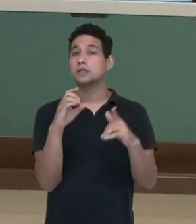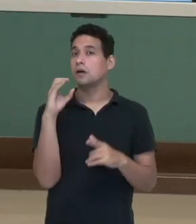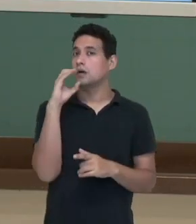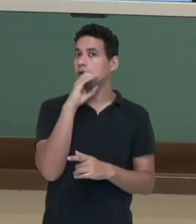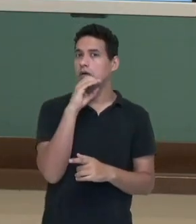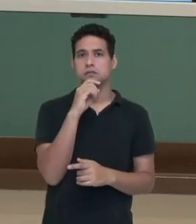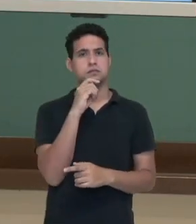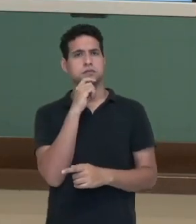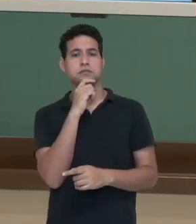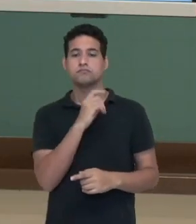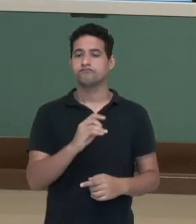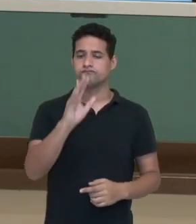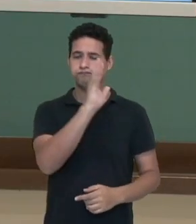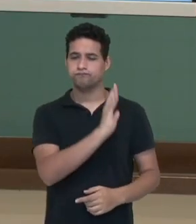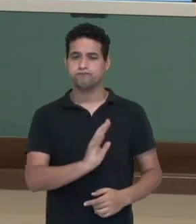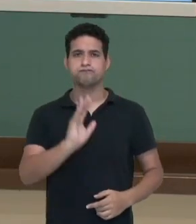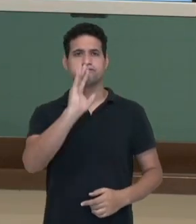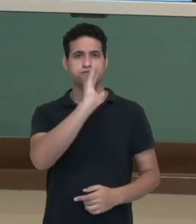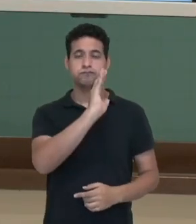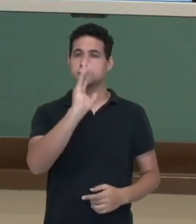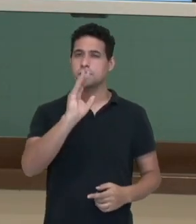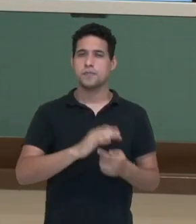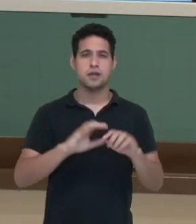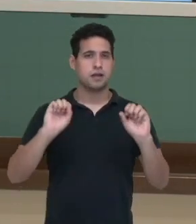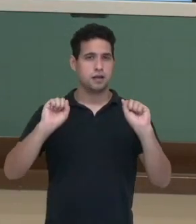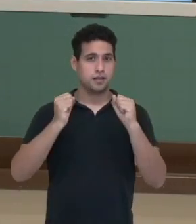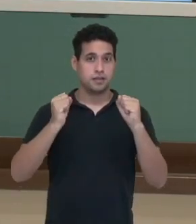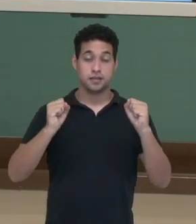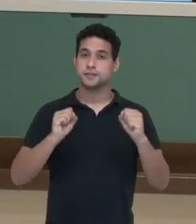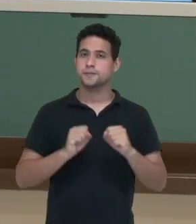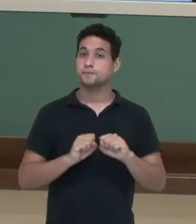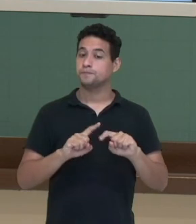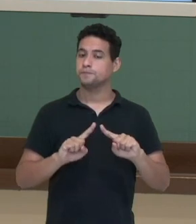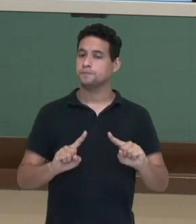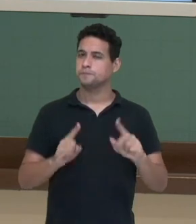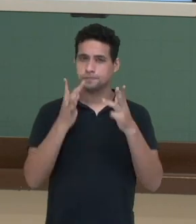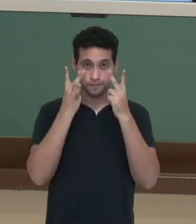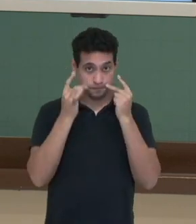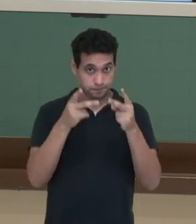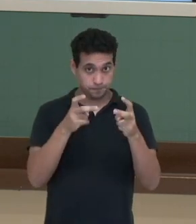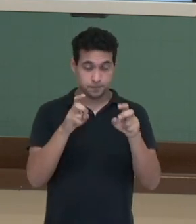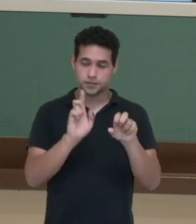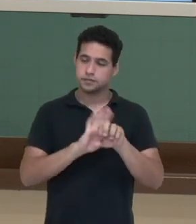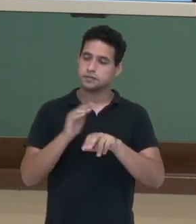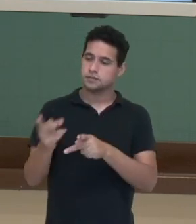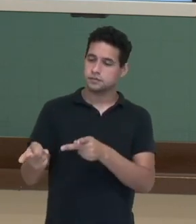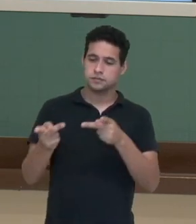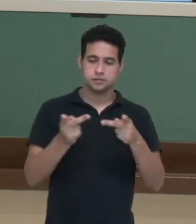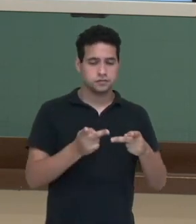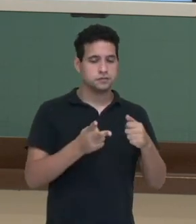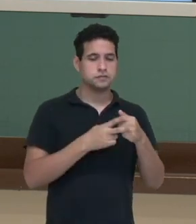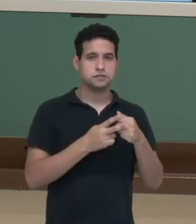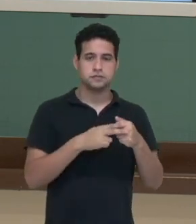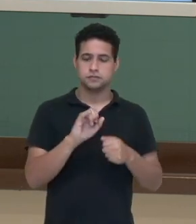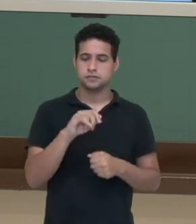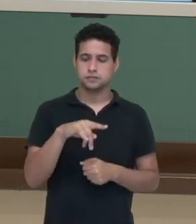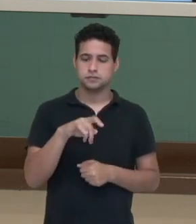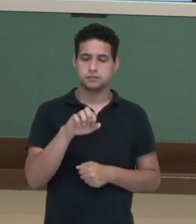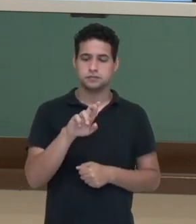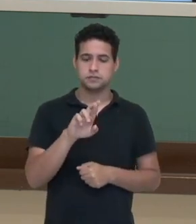la ejecução do atleta. Atenção com a conjugação de los verbos